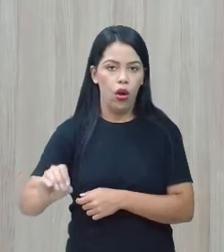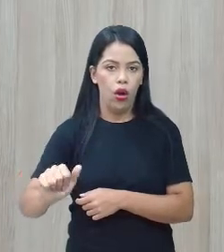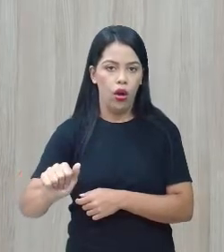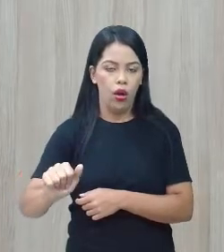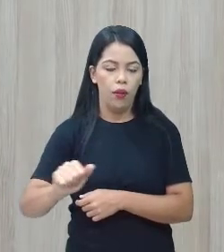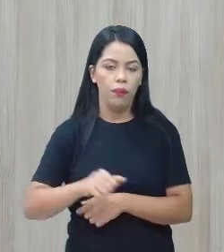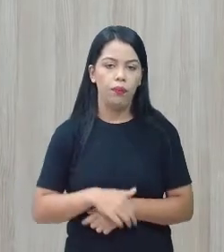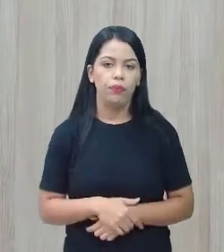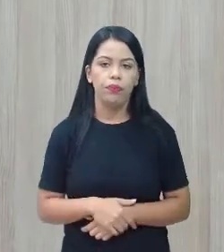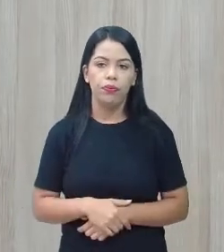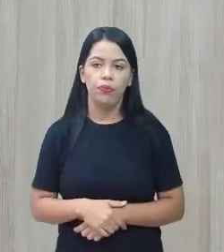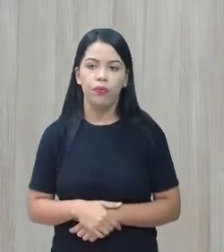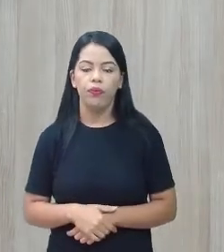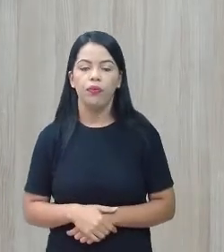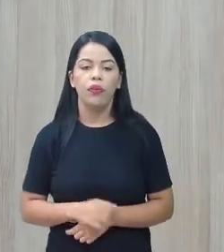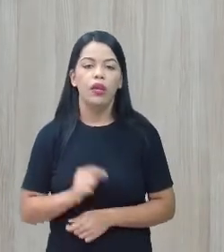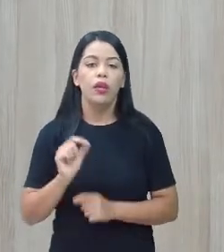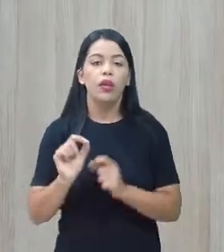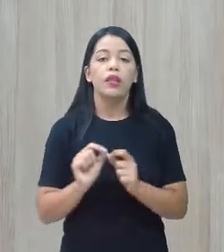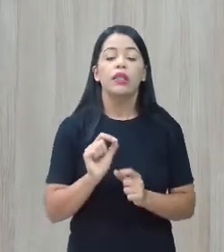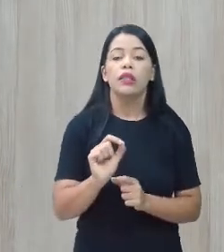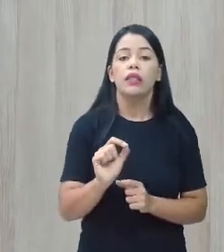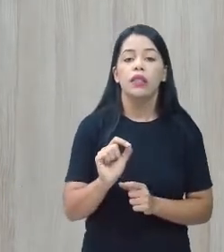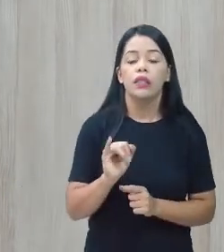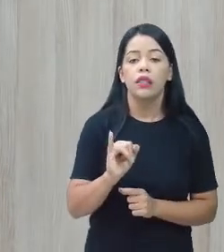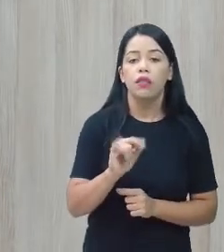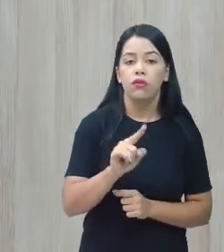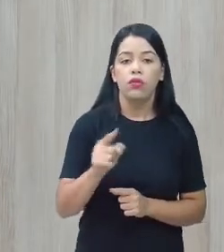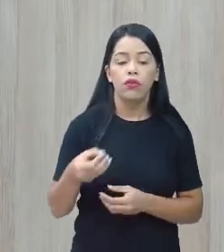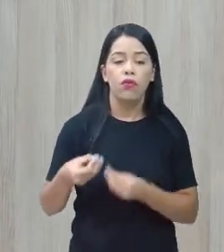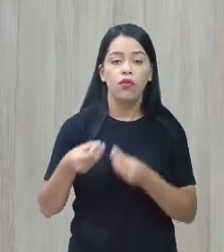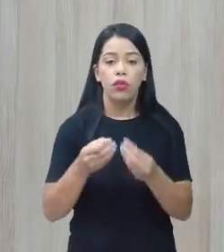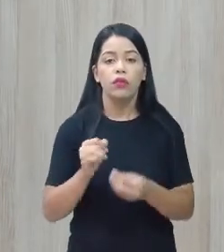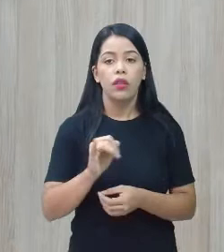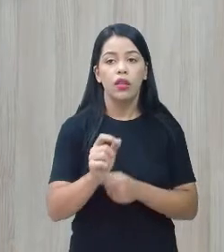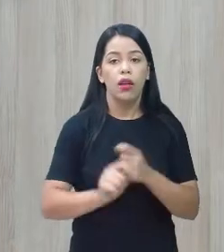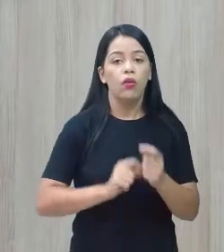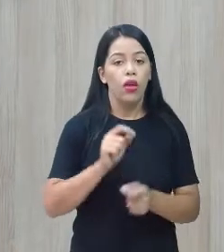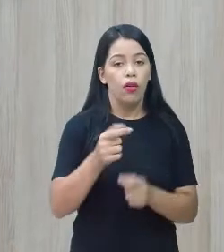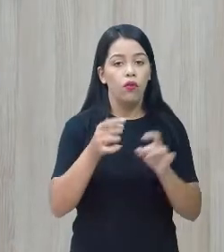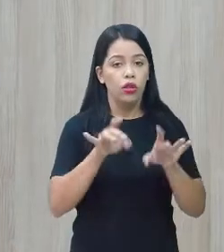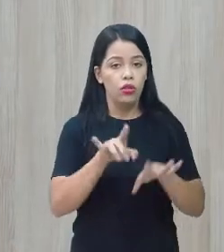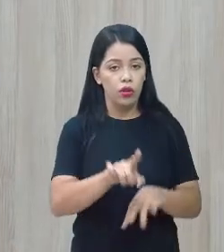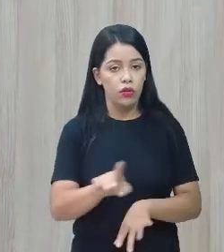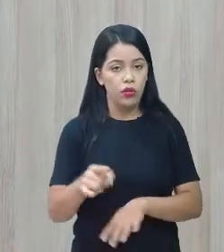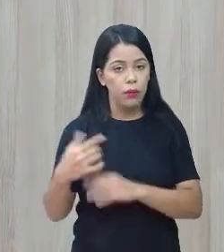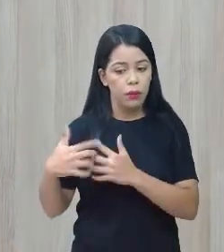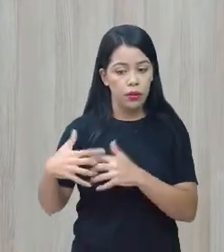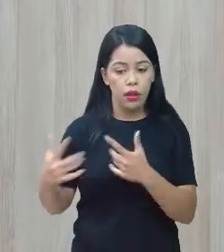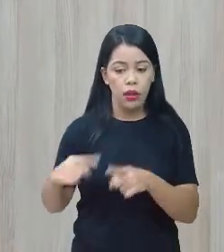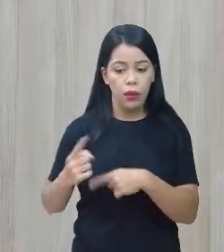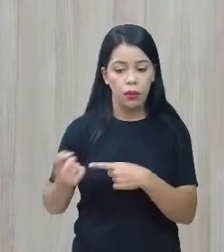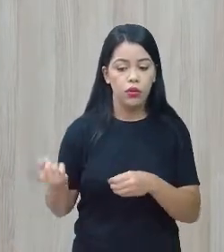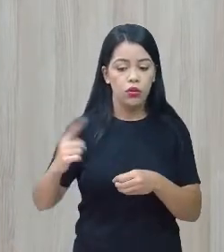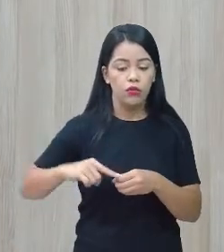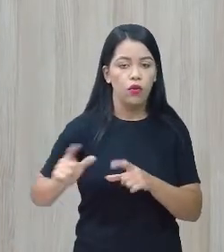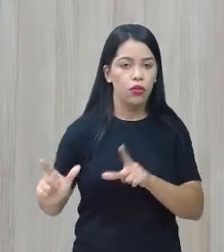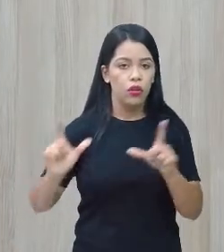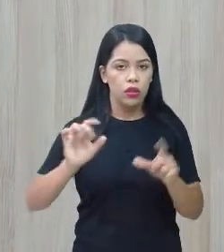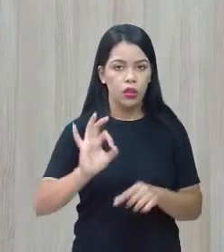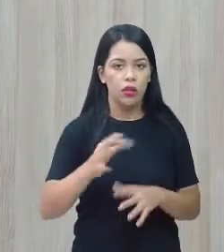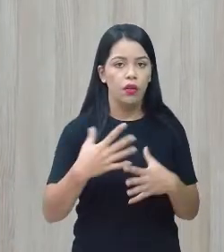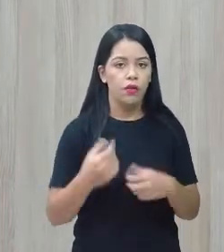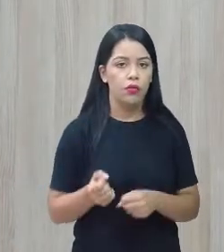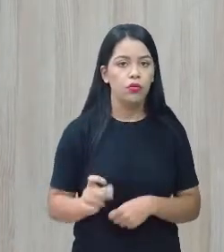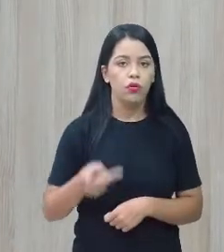quê? E o que é que traz humor? Vou deixar vocês pensando aí e eu já volto. Vamos continuar falando das variações sociais,